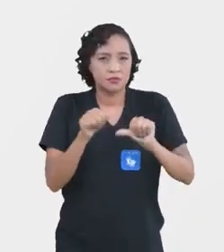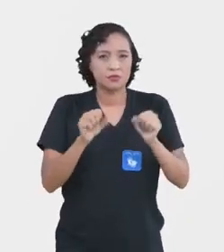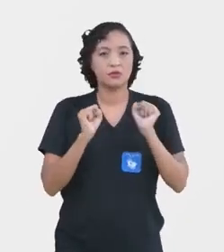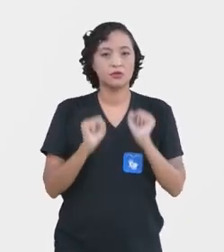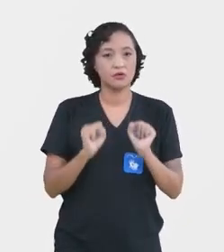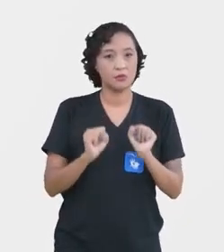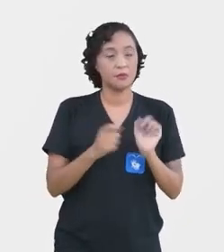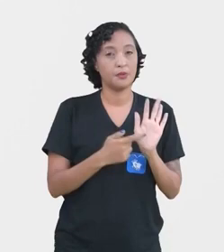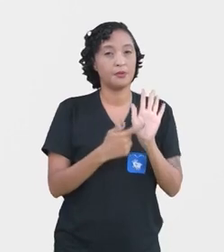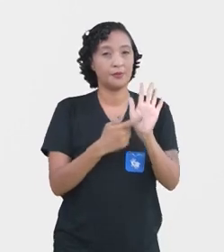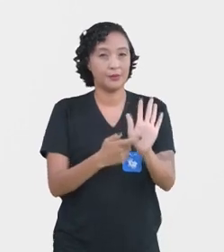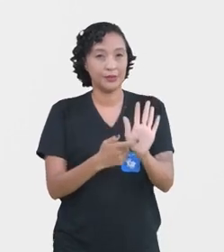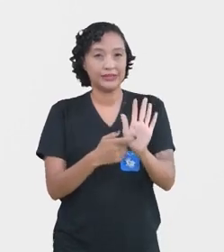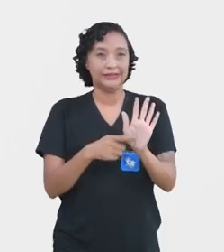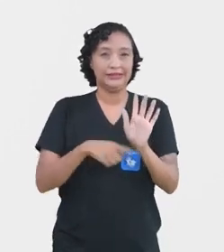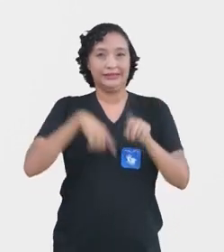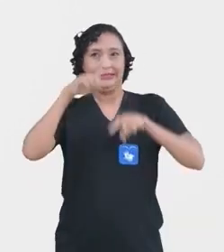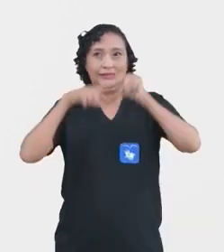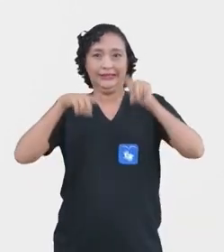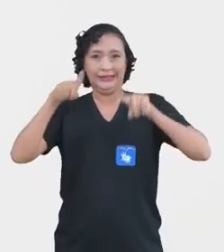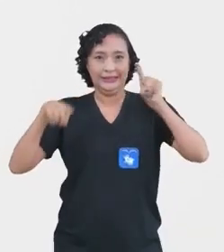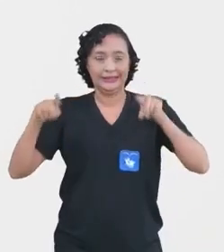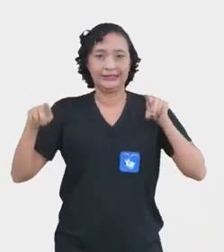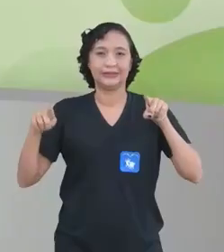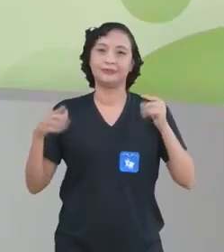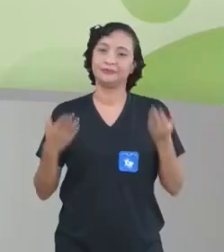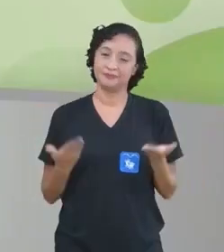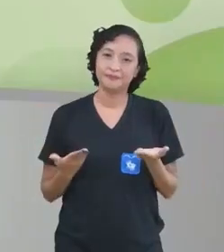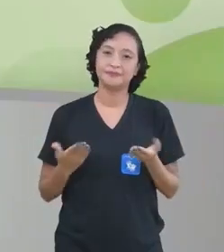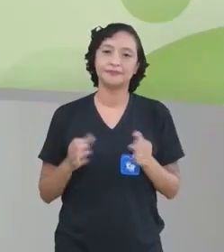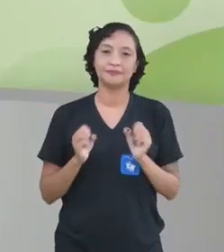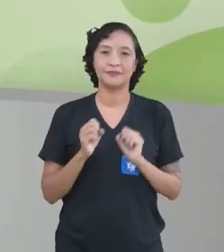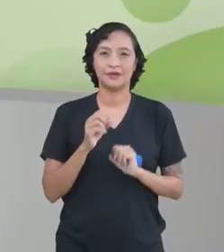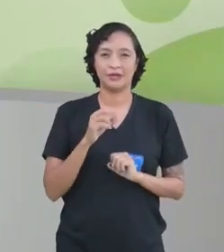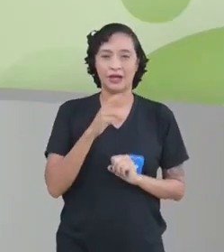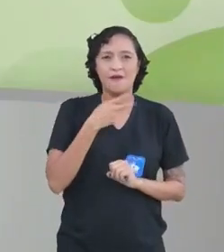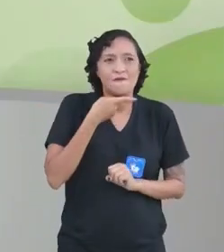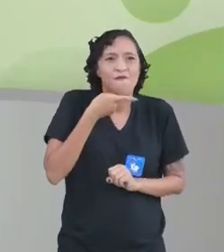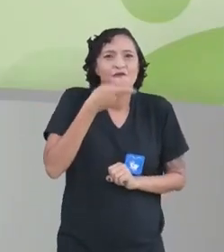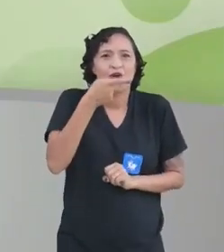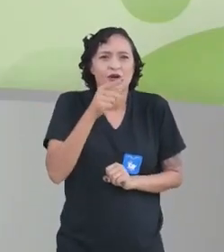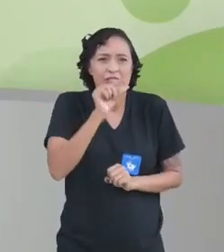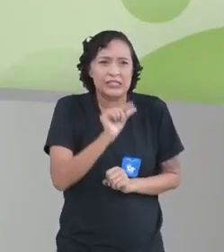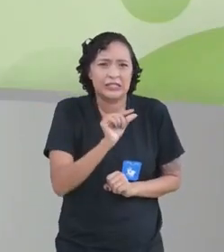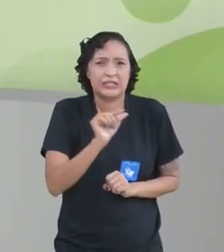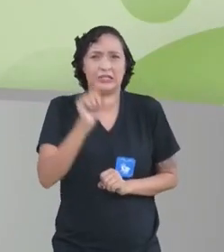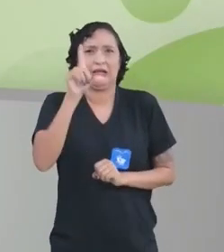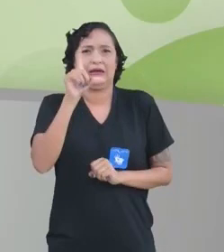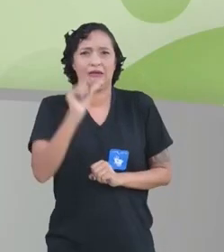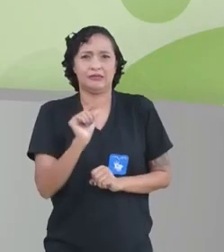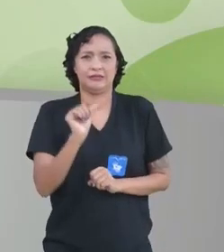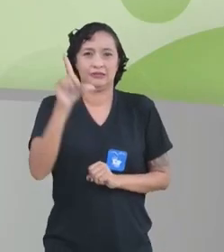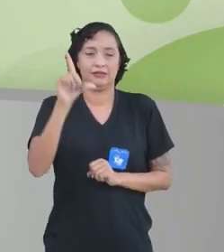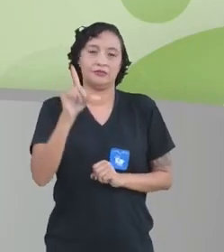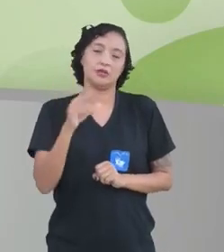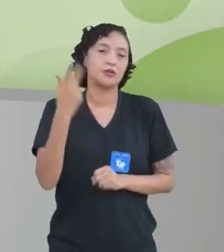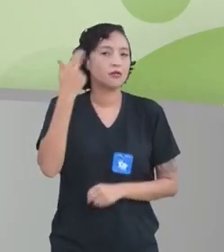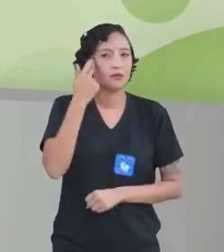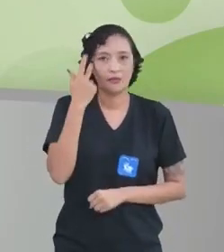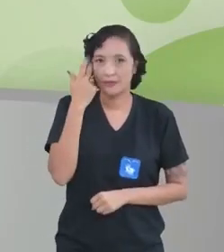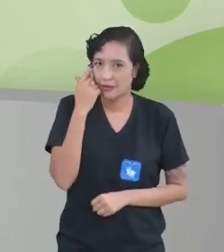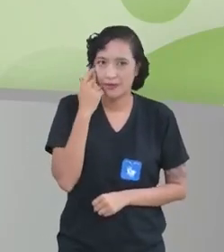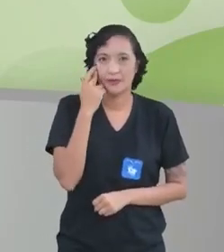apresentar desafinada, né? Uma coisa muito fina e depois muito grossa. Fiquem tranquilos, são coisas